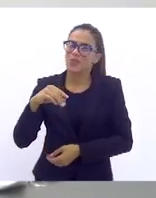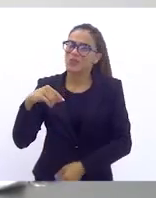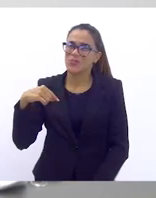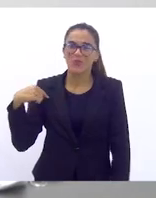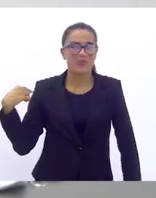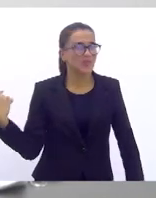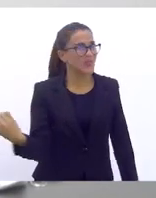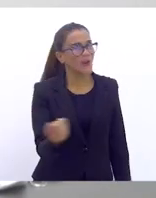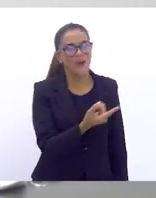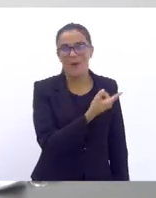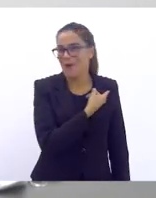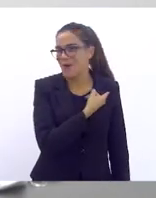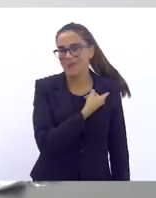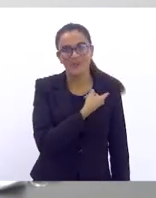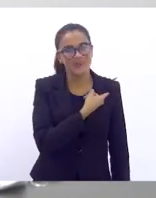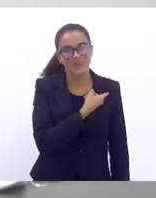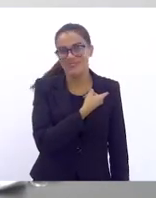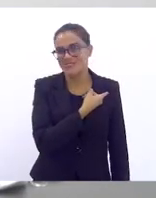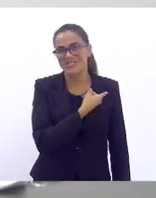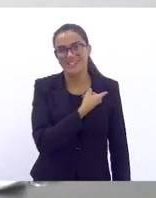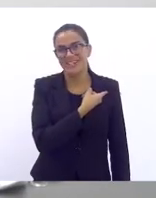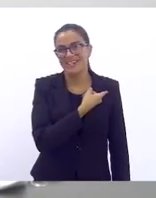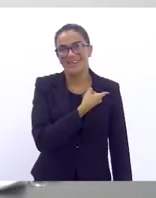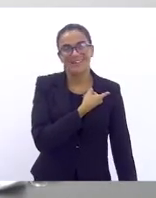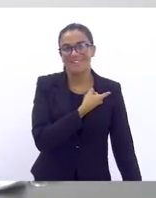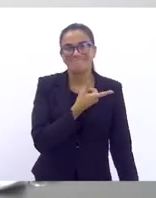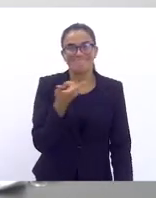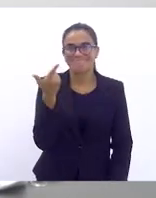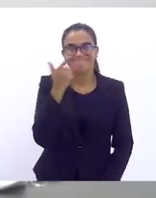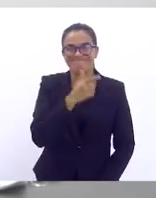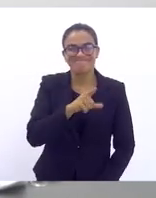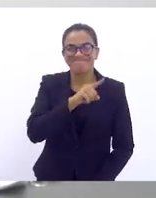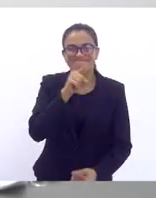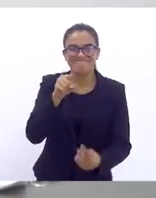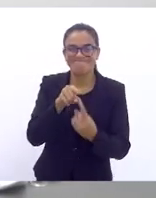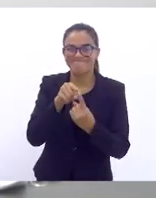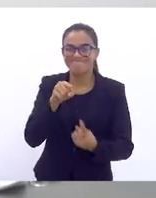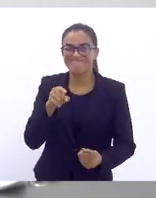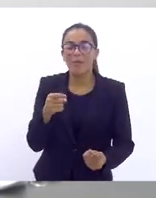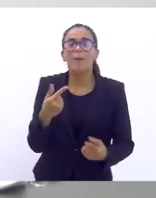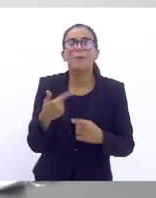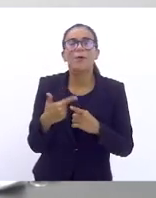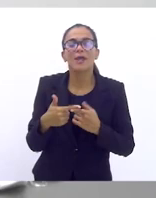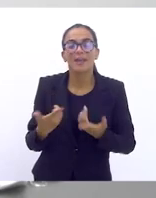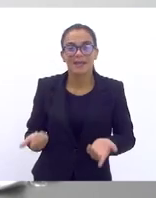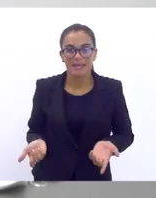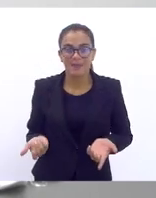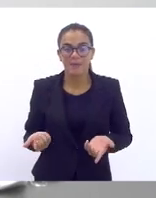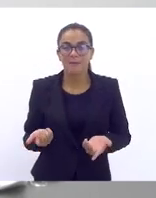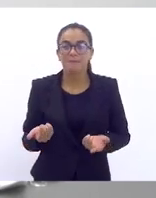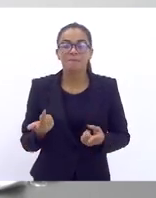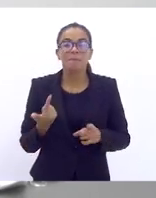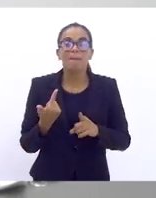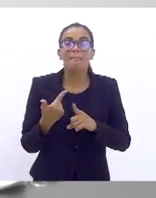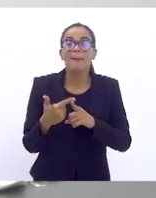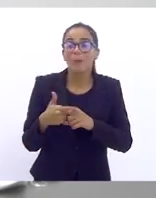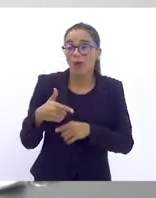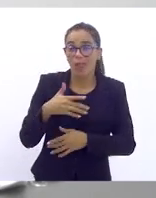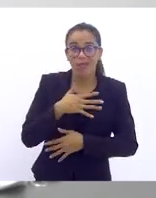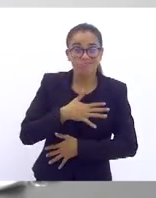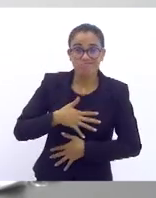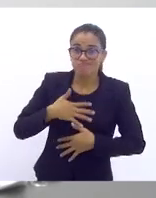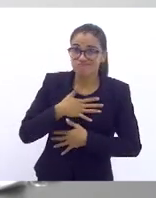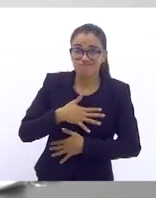quem das metas enviadas para casa da LDO estão a quem por quê Porque em não satisfeito